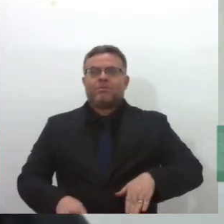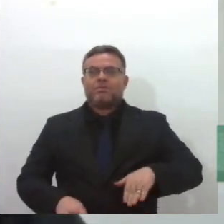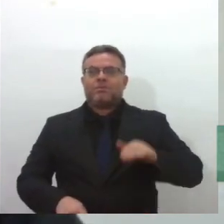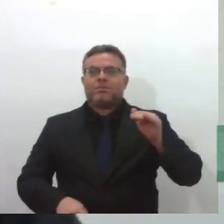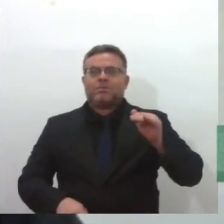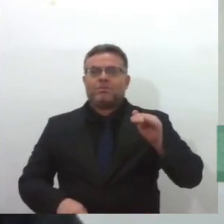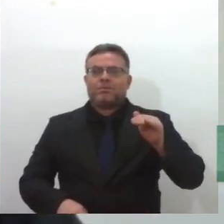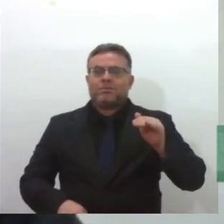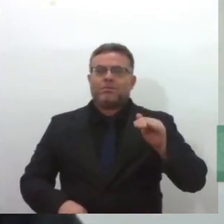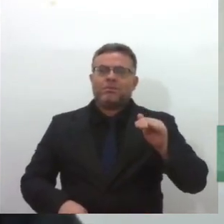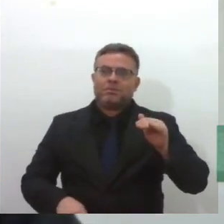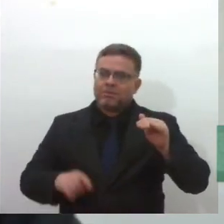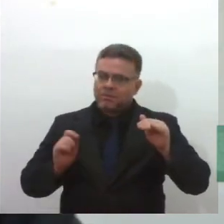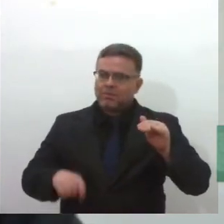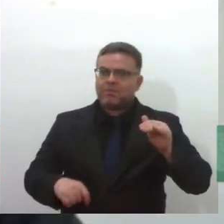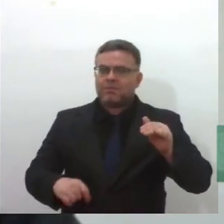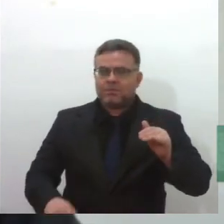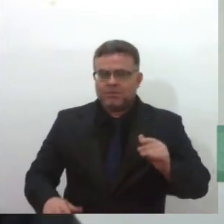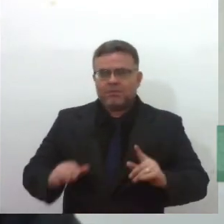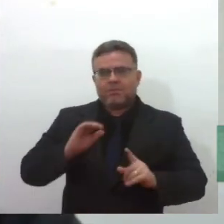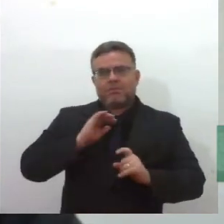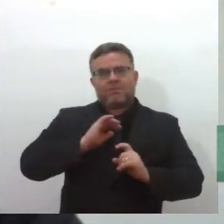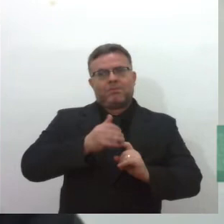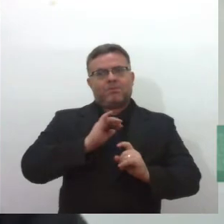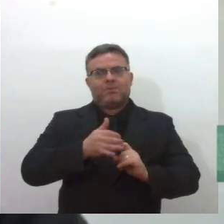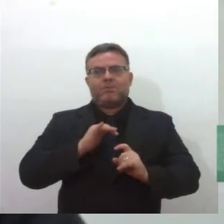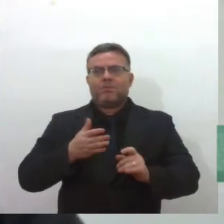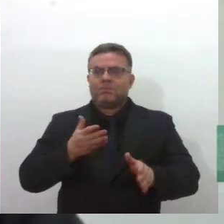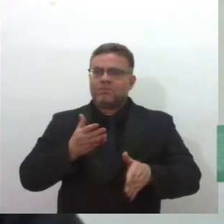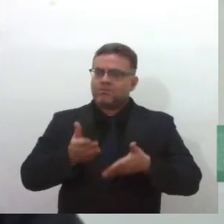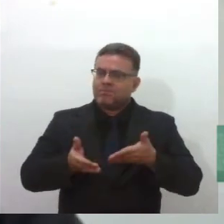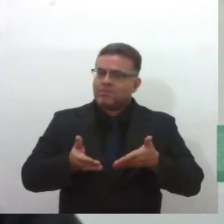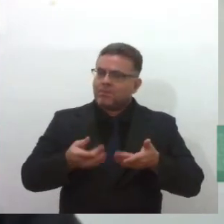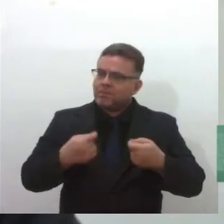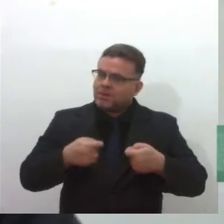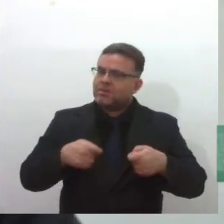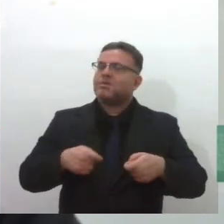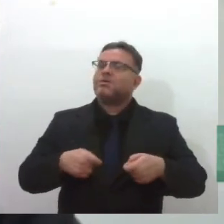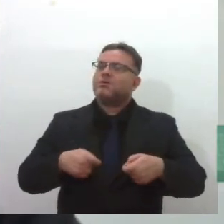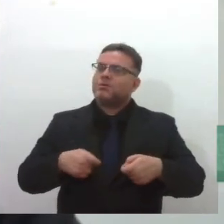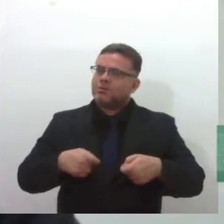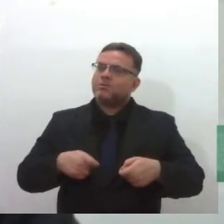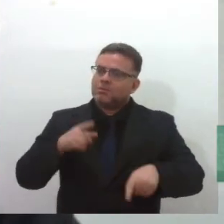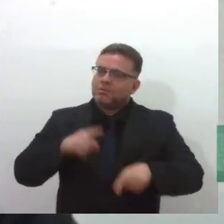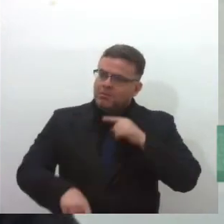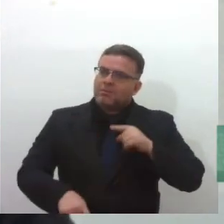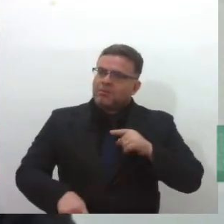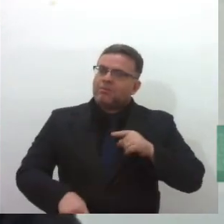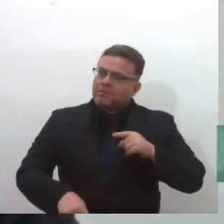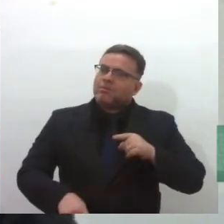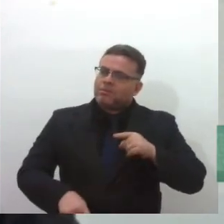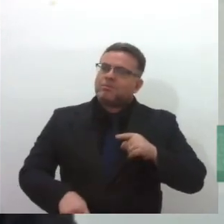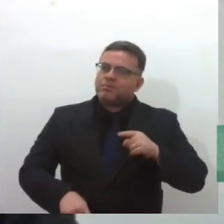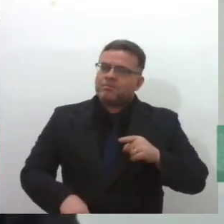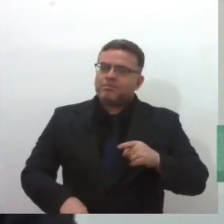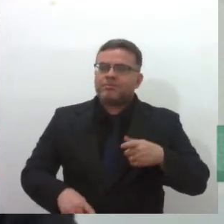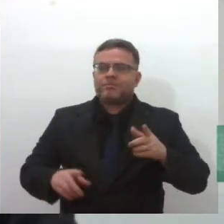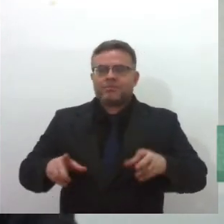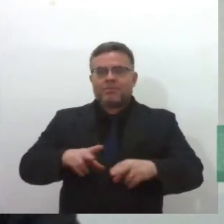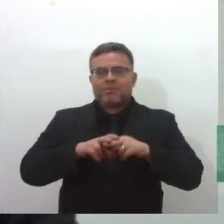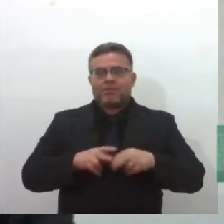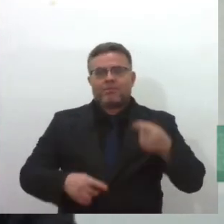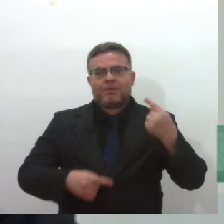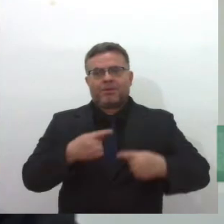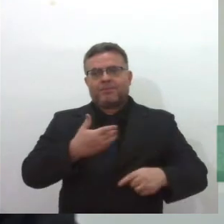idade. Então, o pedófilo ele não deixa de praticar tais condutas e nós precisamos acompanhá-lo. Então, tem que ter política